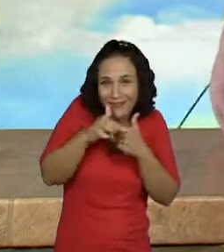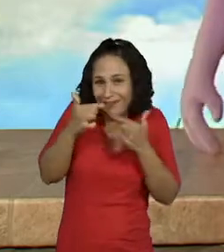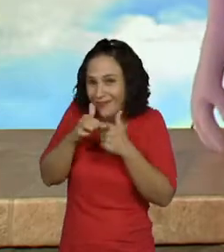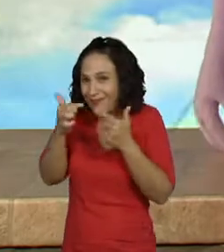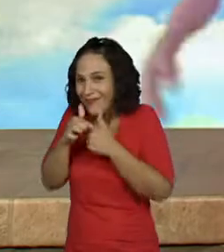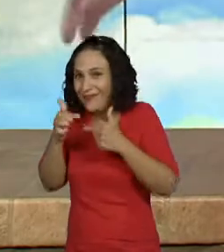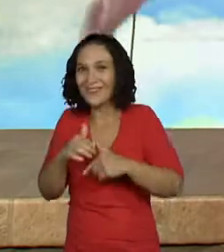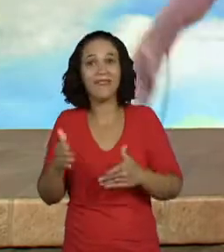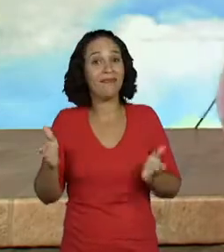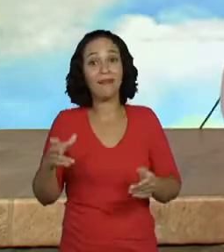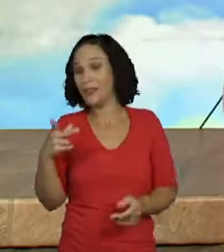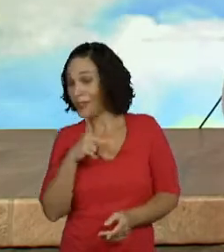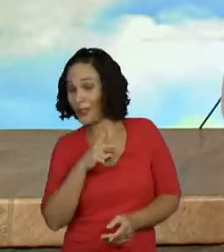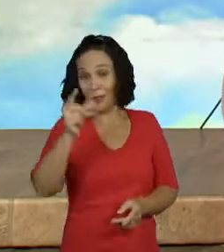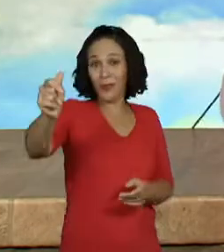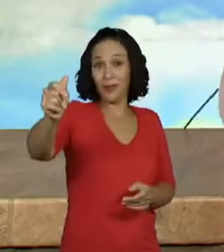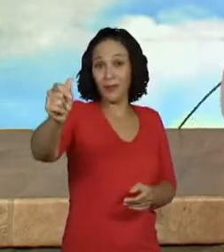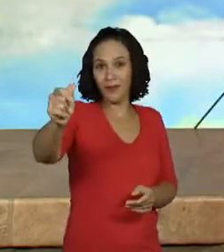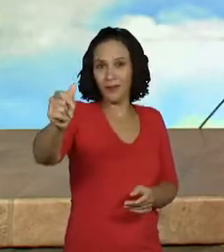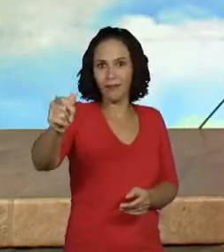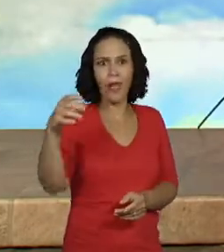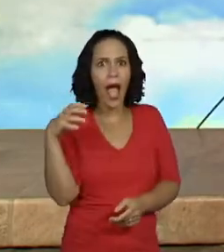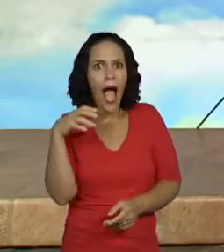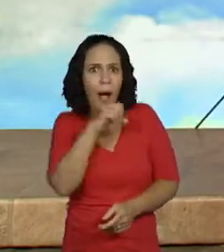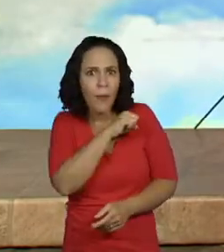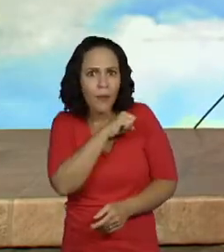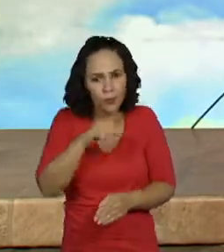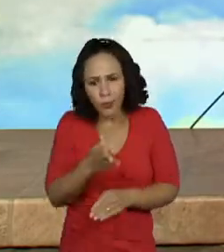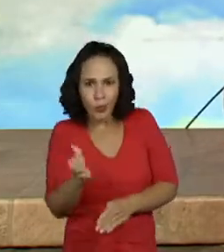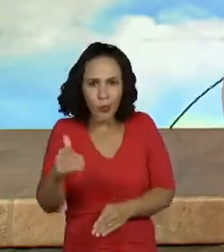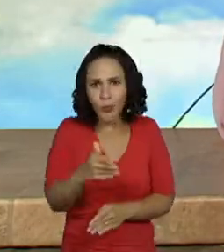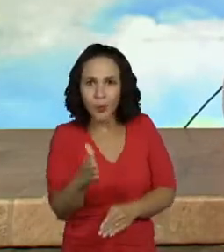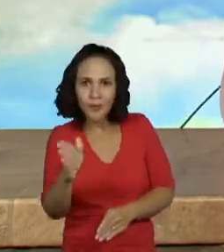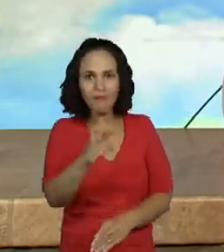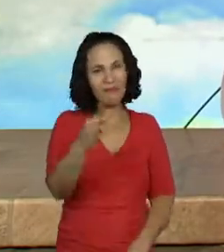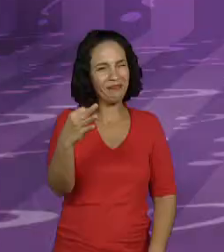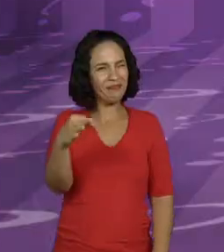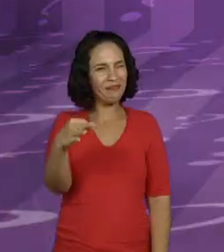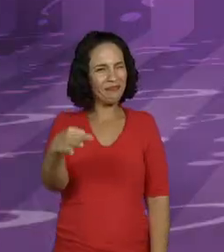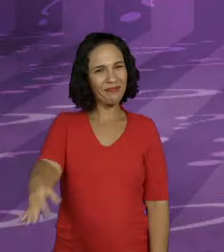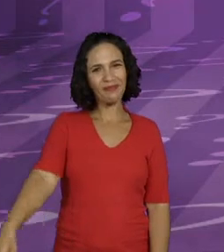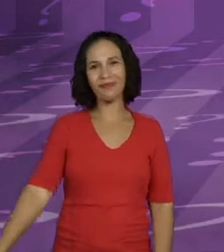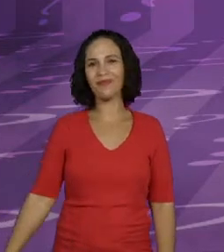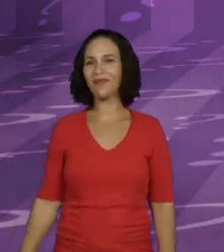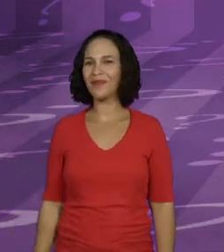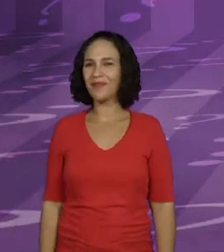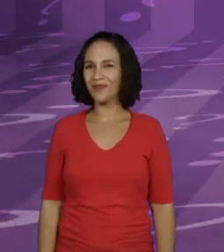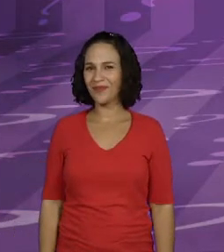É rapidinho, né?